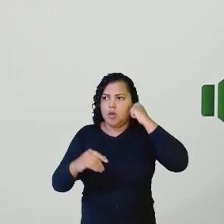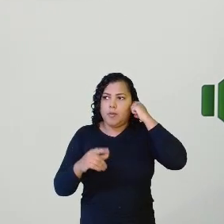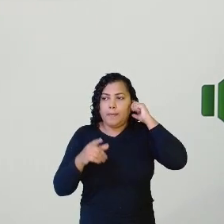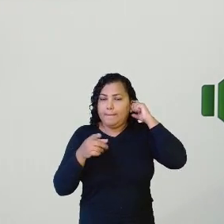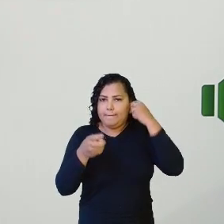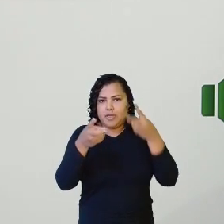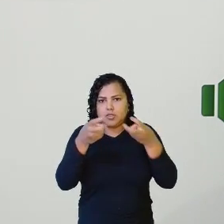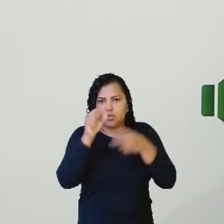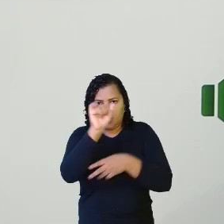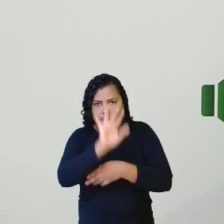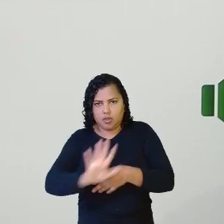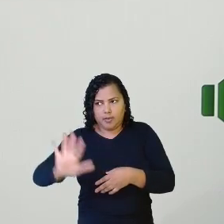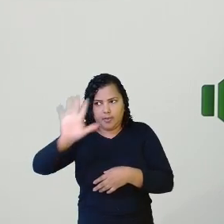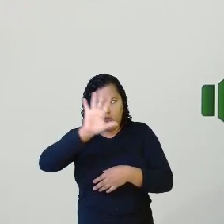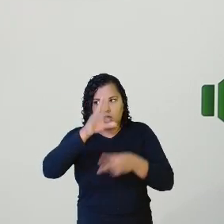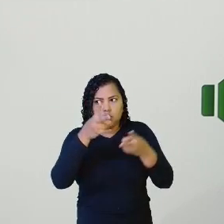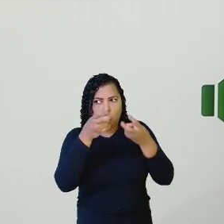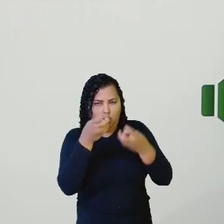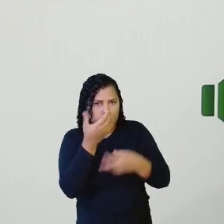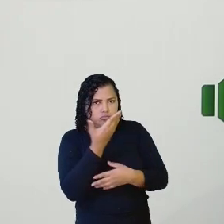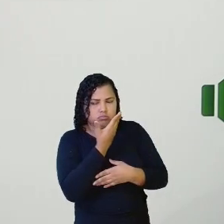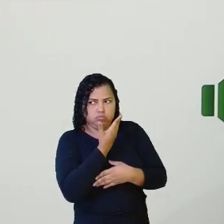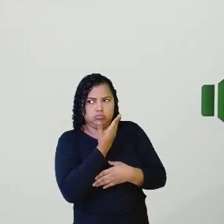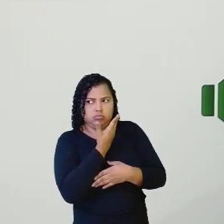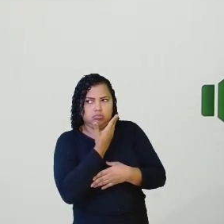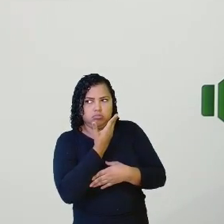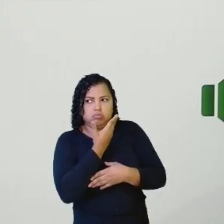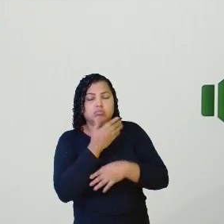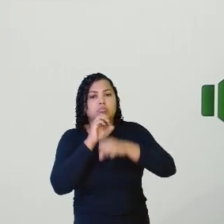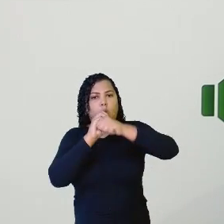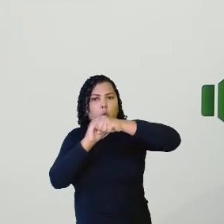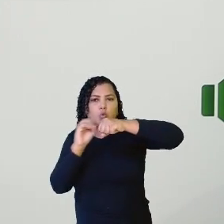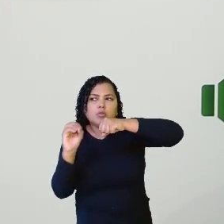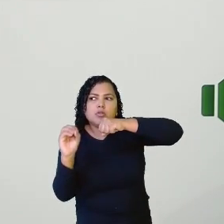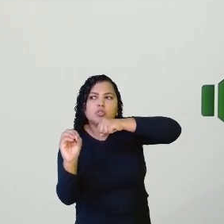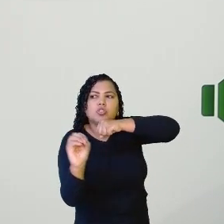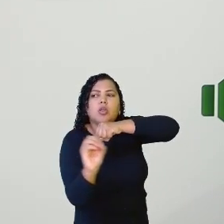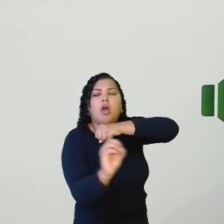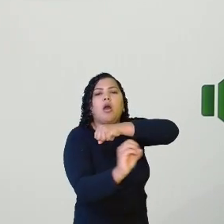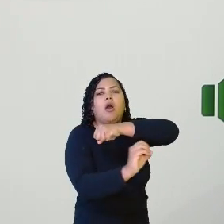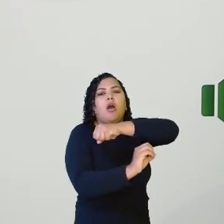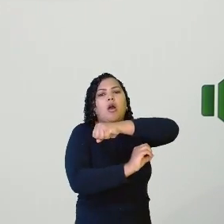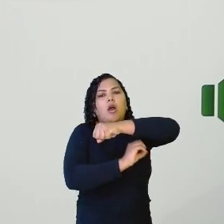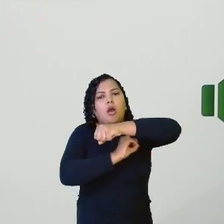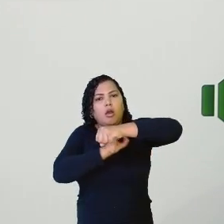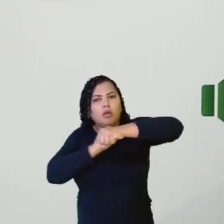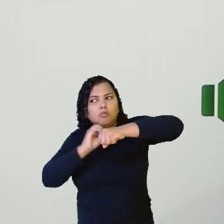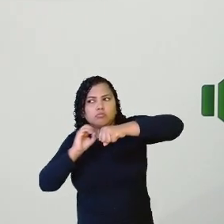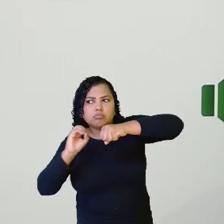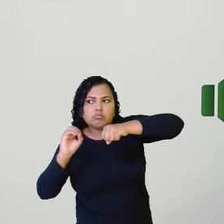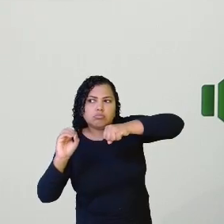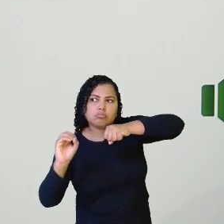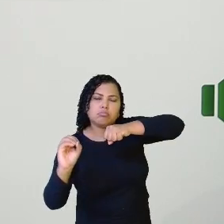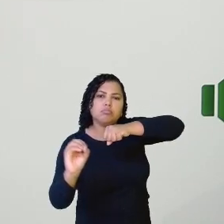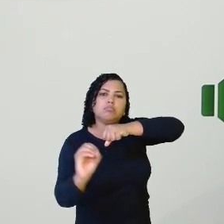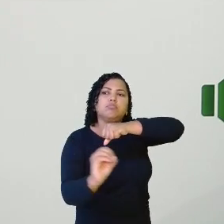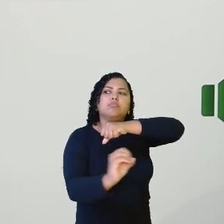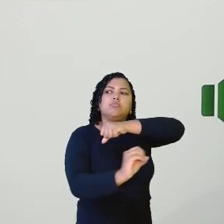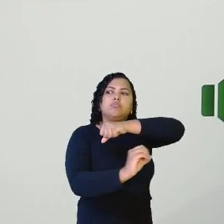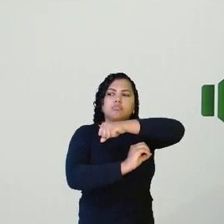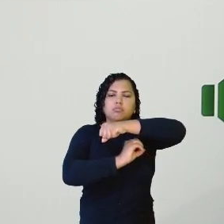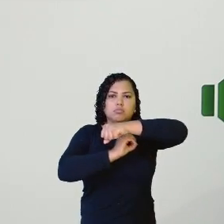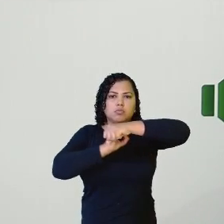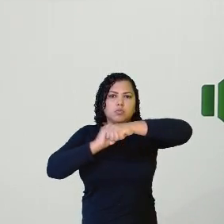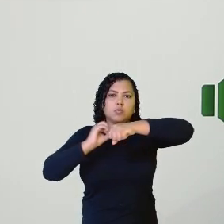nesta imagem, né? A gente está vendo aí a imagem do sistema e os planetas ao redor. Esse círculo que eles